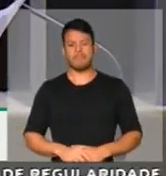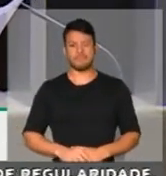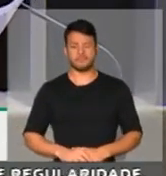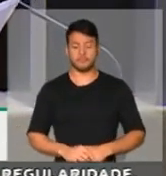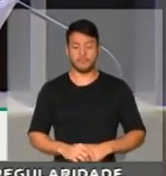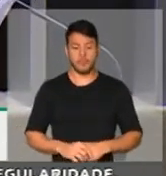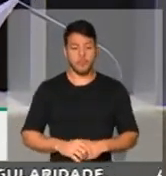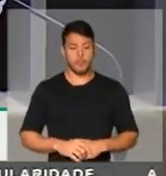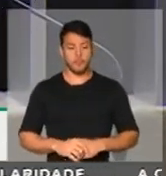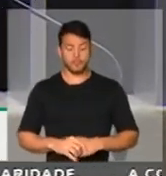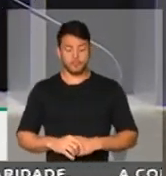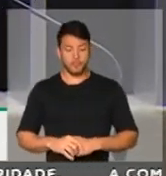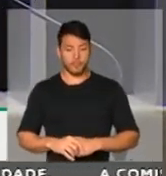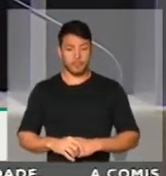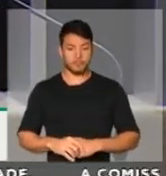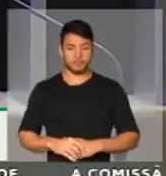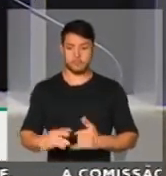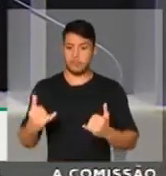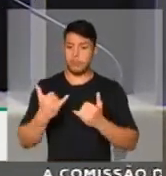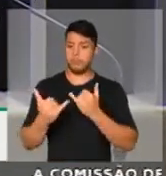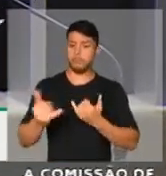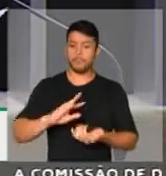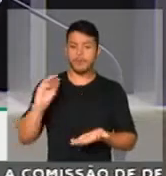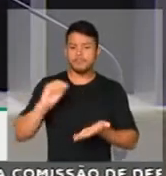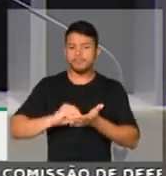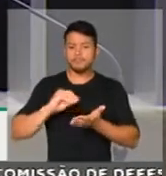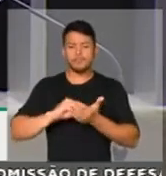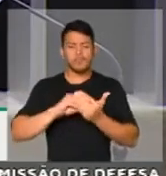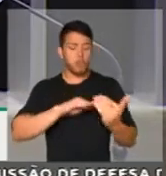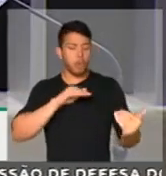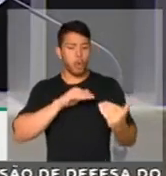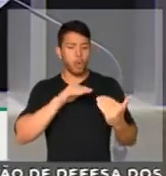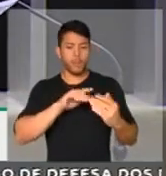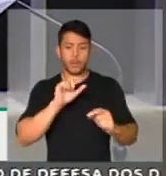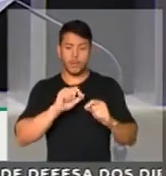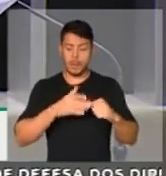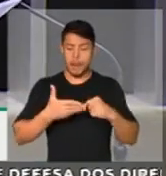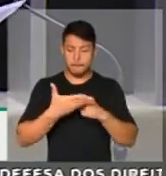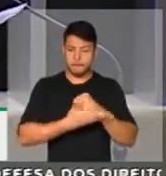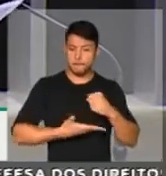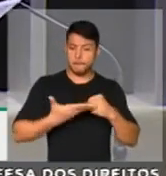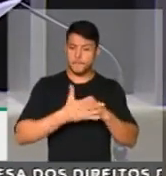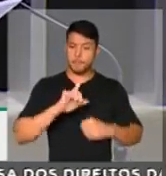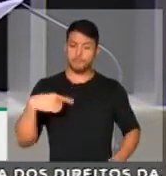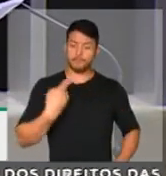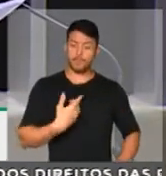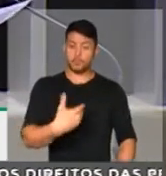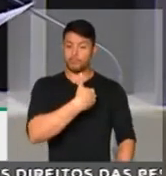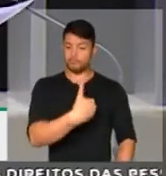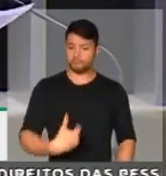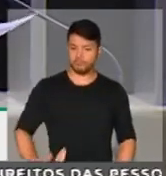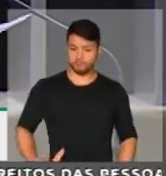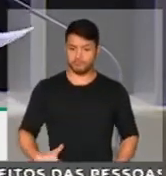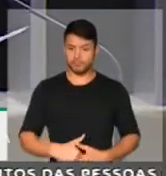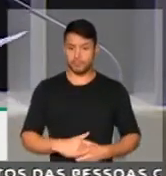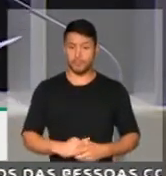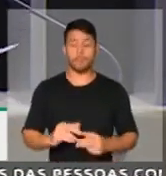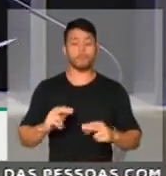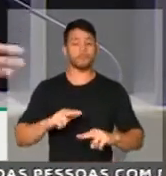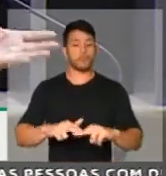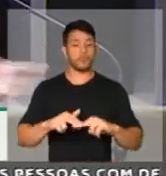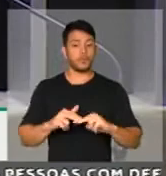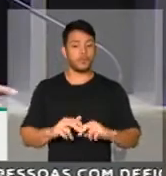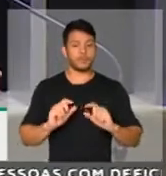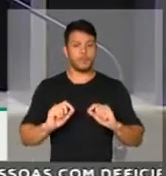nada condizem com o referido princípio fundamental sobre o qual está fundado o Estado democrático de direito. Portanto, senhor